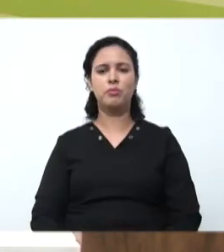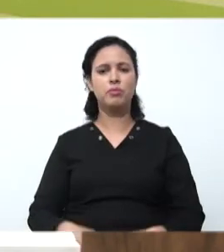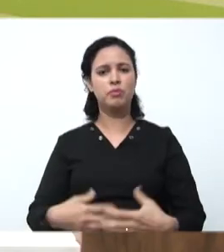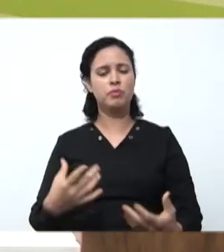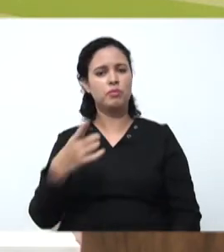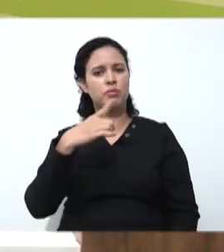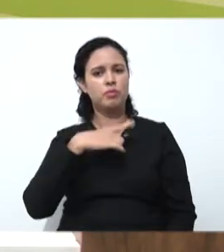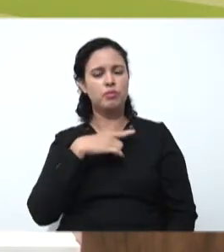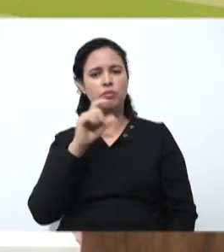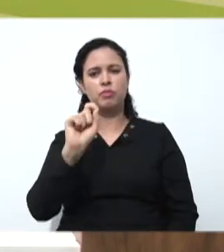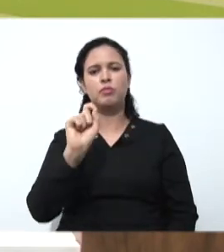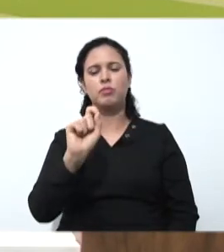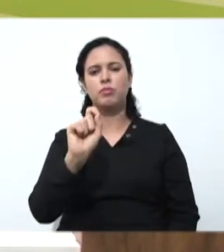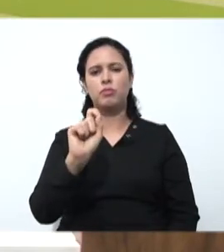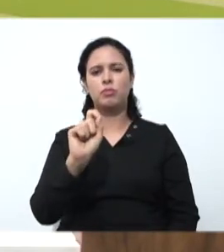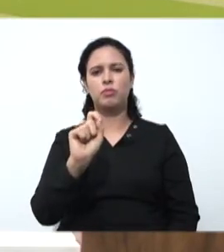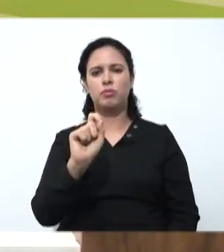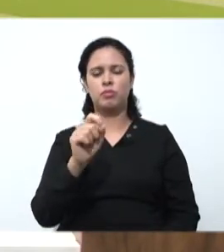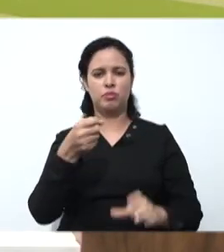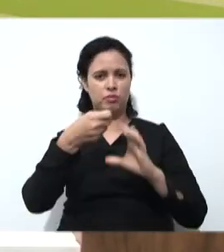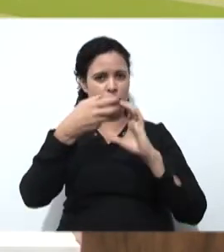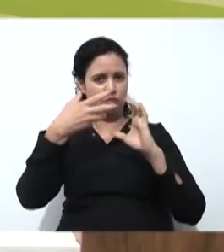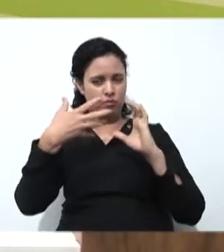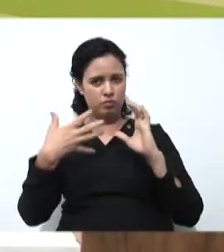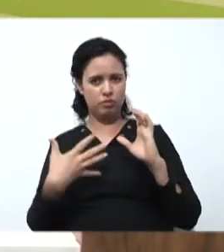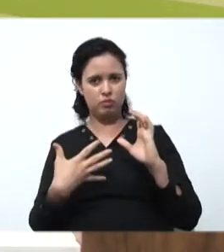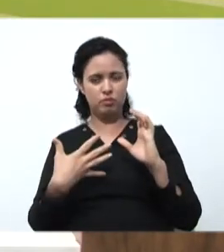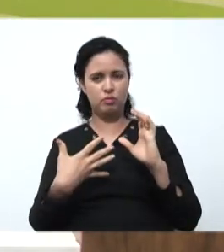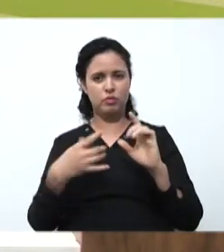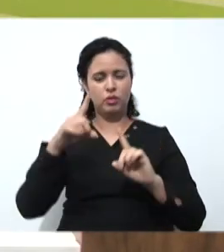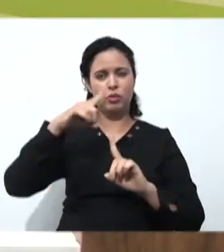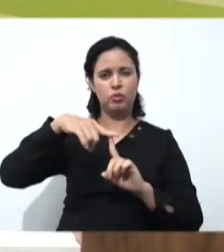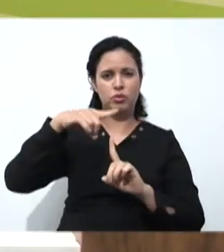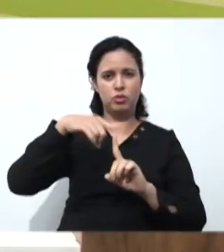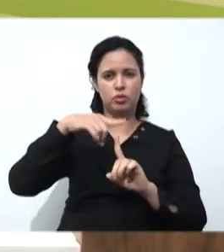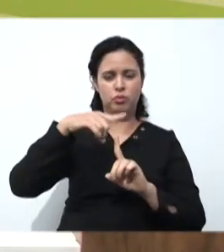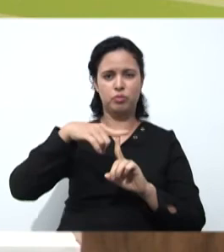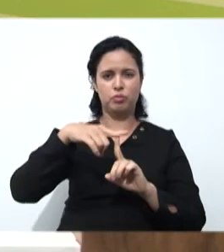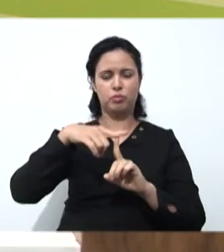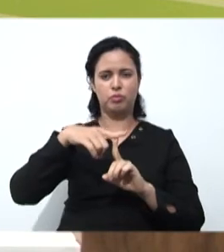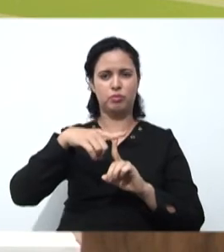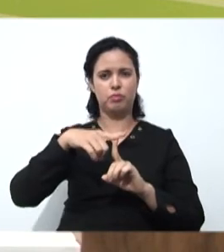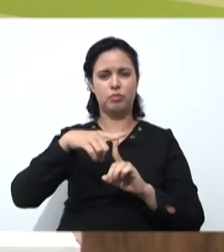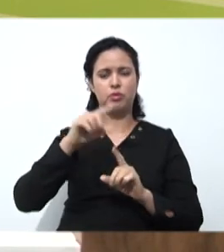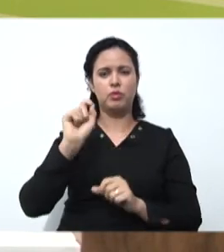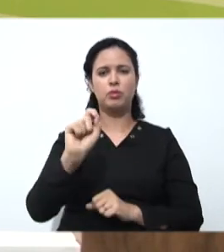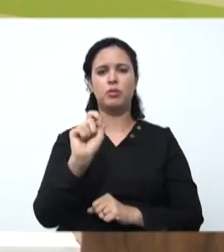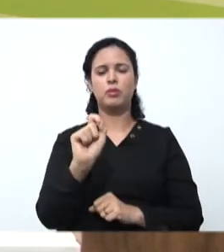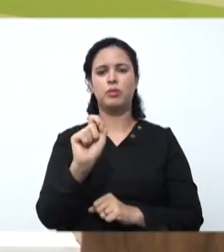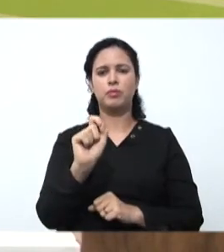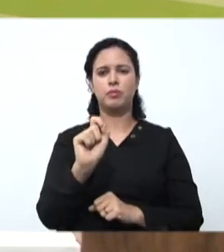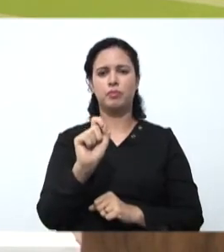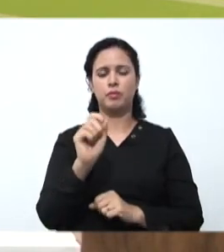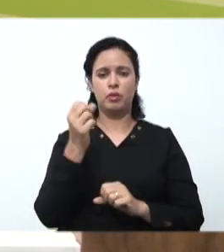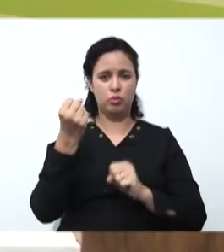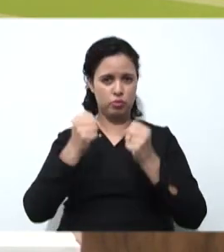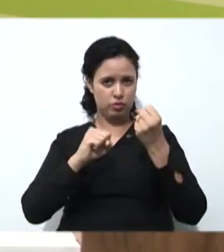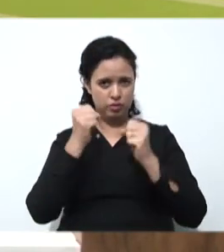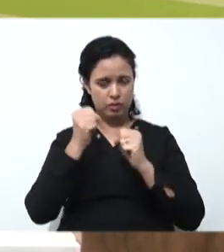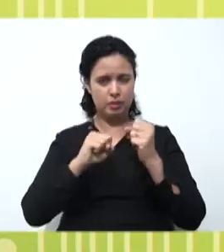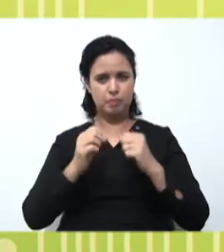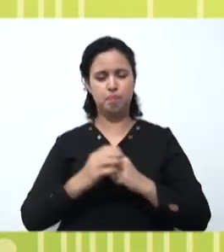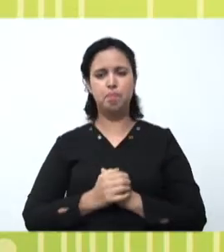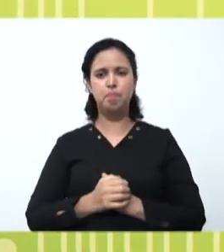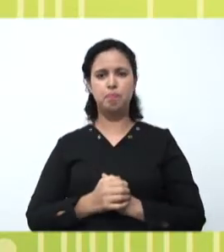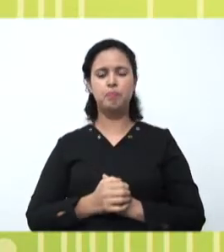a gente tem a característica, né? O tipo de empreendedor industrial.